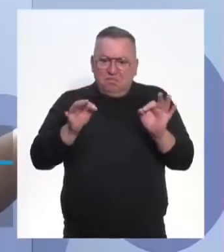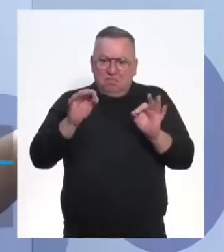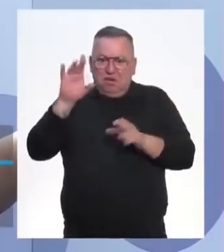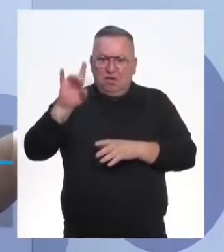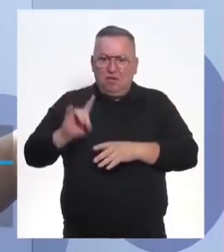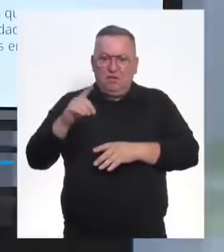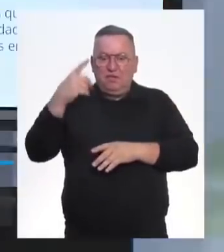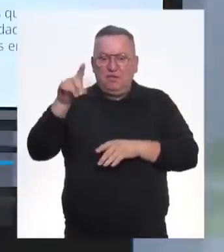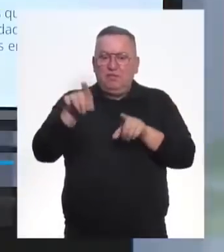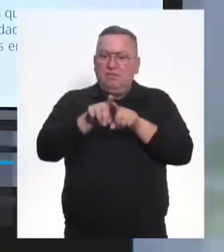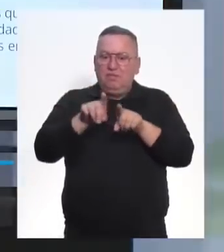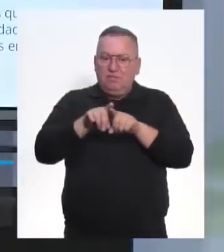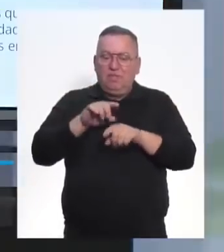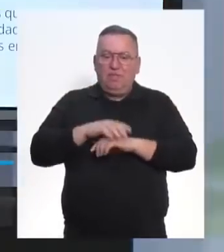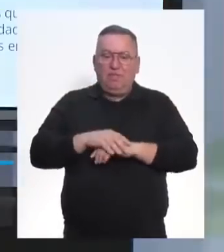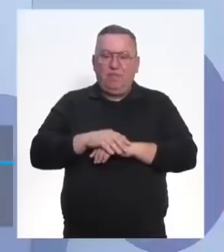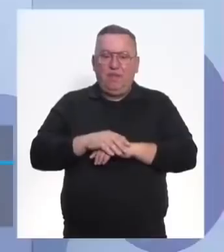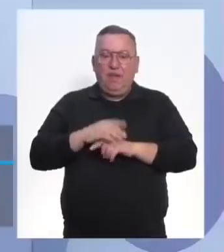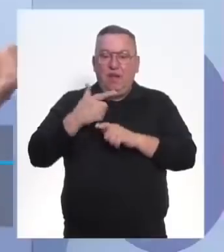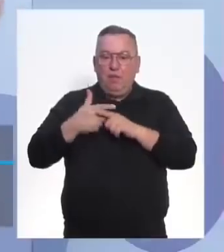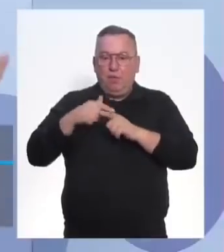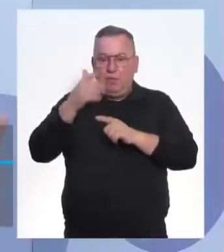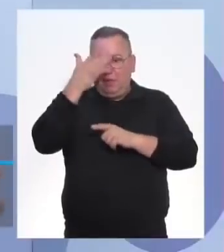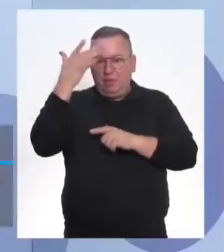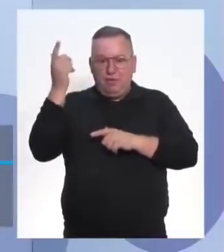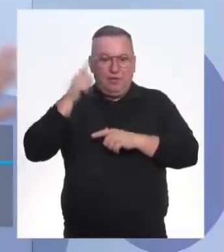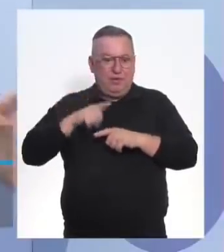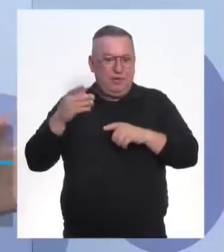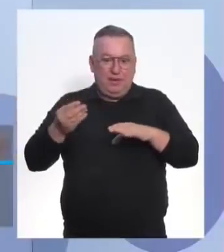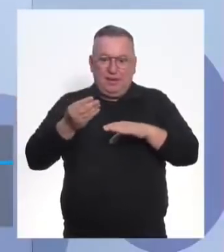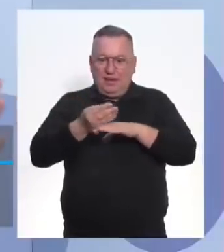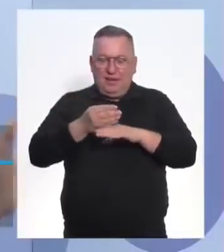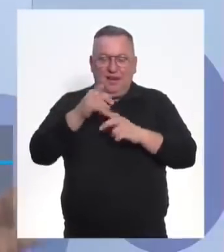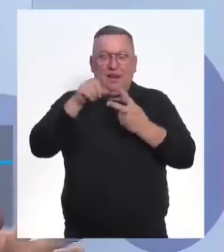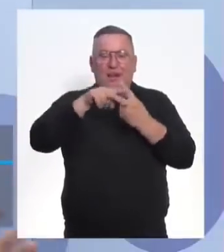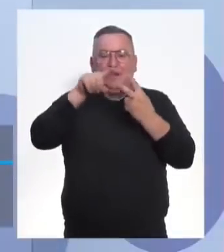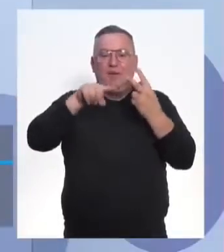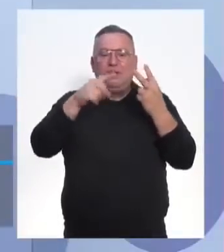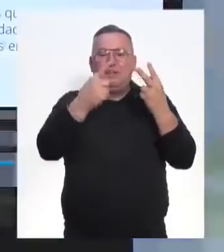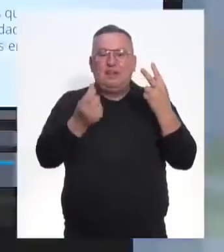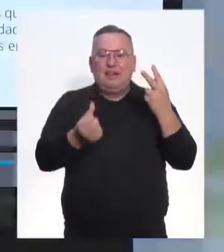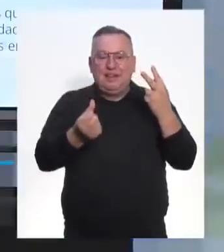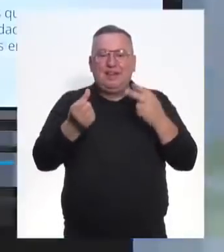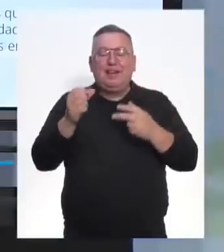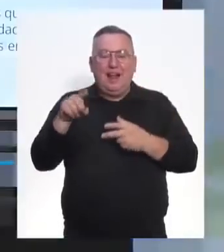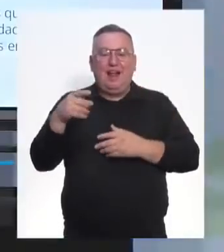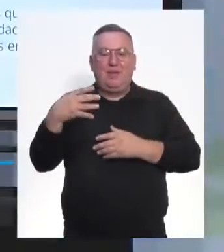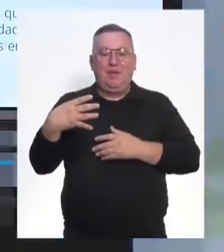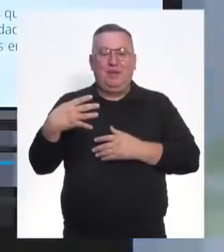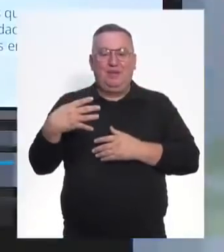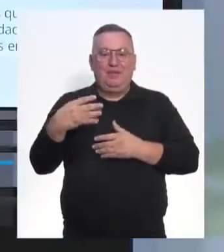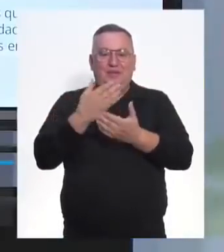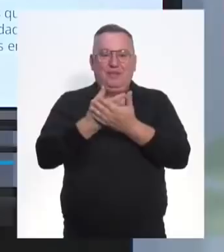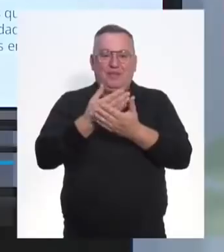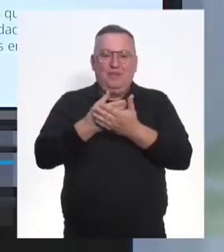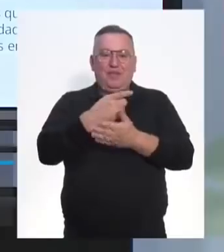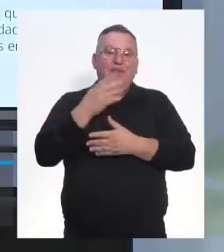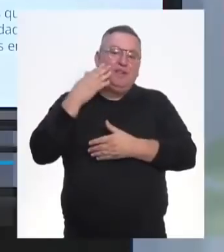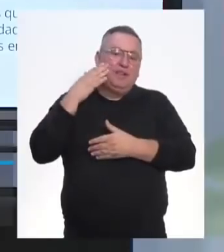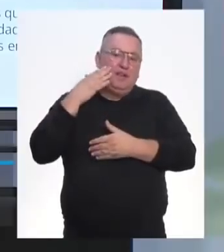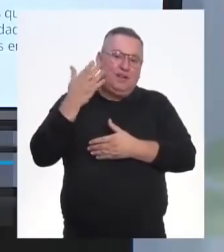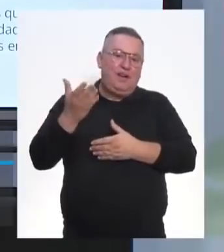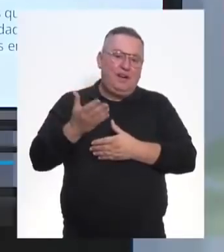errado. dele, não é? Sim. Aí é um problema do entregador se ele não sabe que raiz quadrada de 16 é 4. Que é muito importante, então, na aula você saber que a raiz